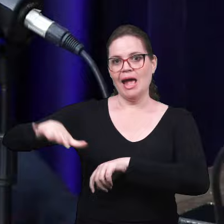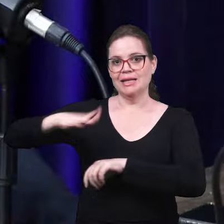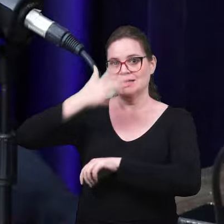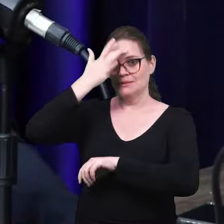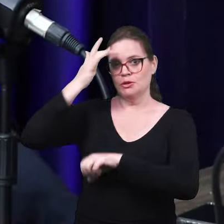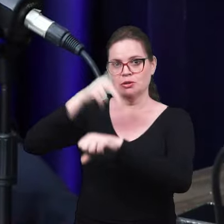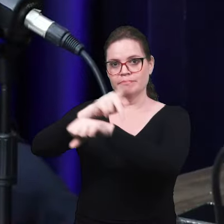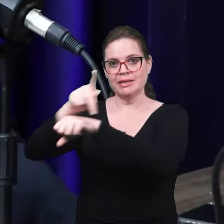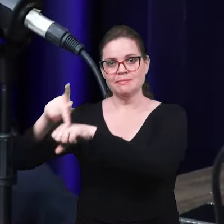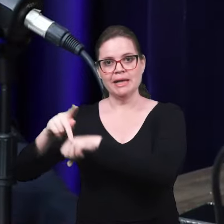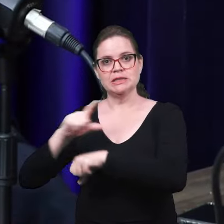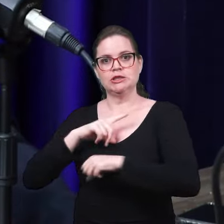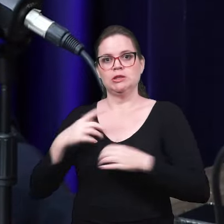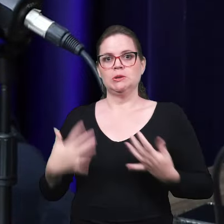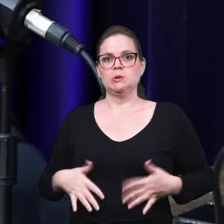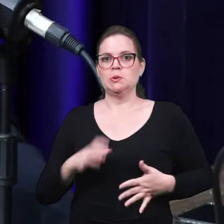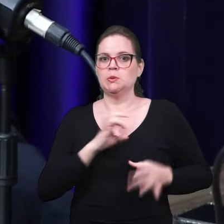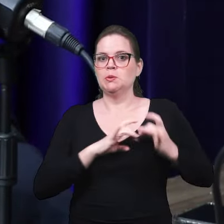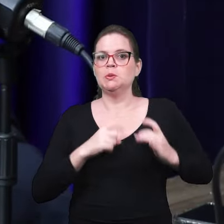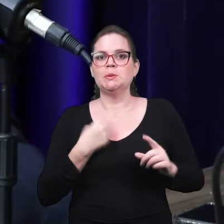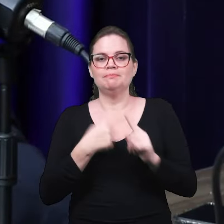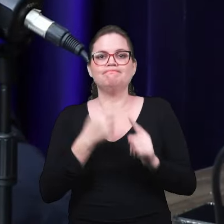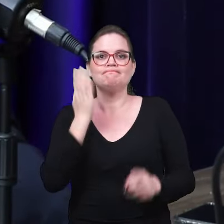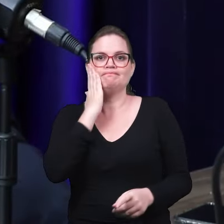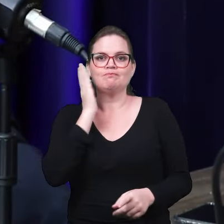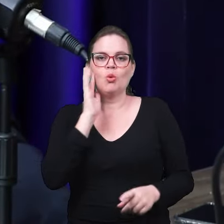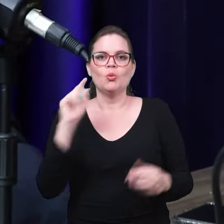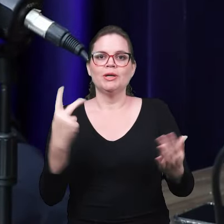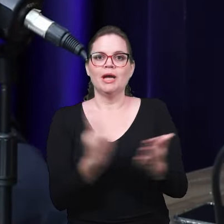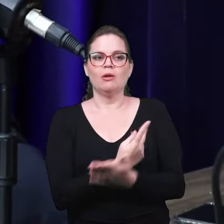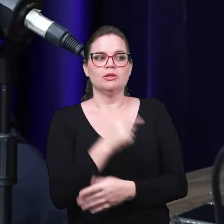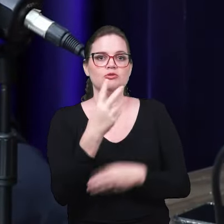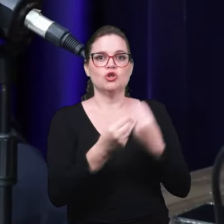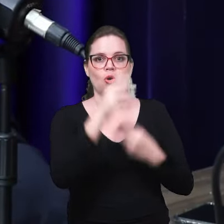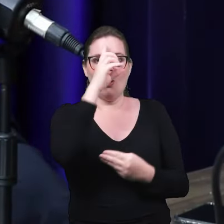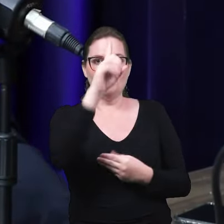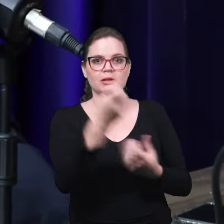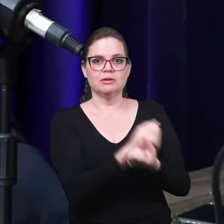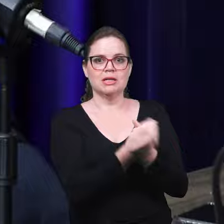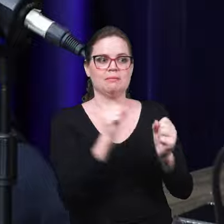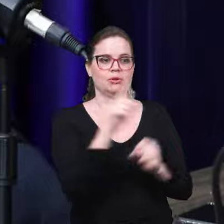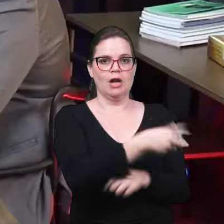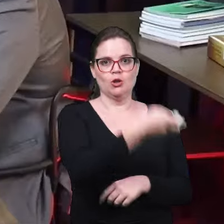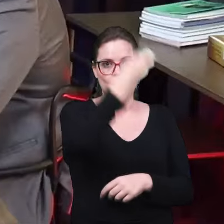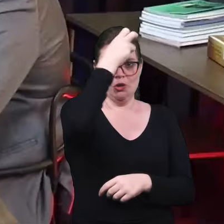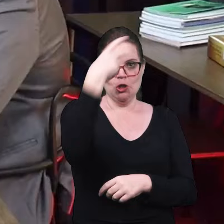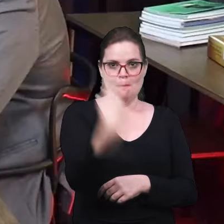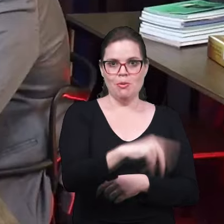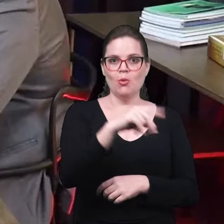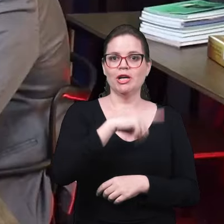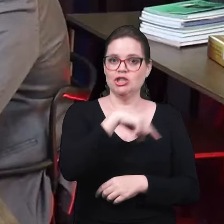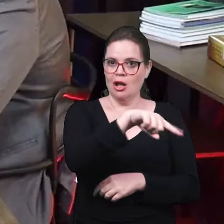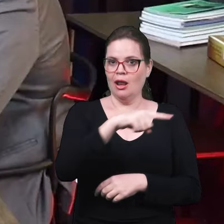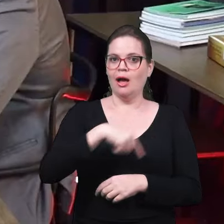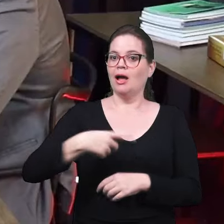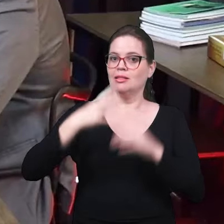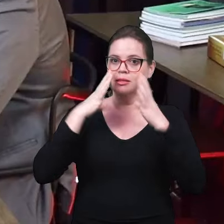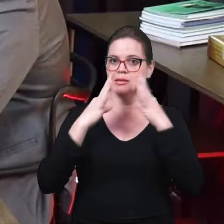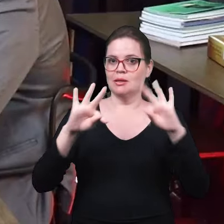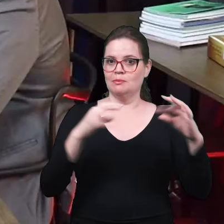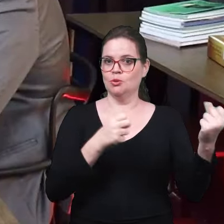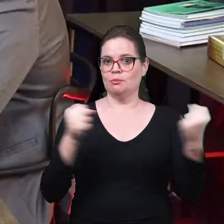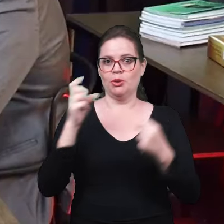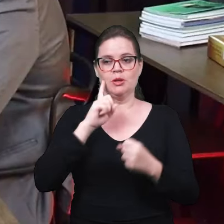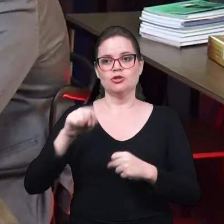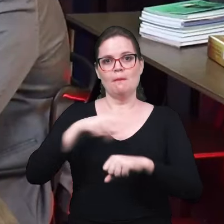das pessoas ao redor, porque tomaram conhecimento da forma que Deus os tirou da terra do Egito. Isso é importante. Foi um testemunho do poder de